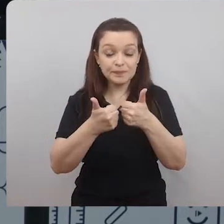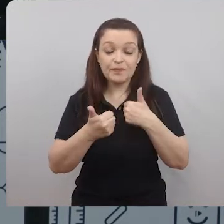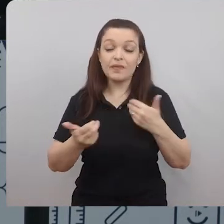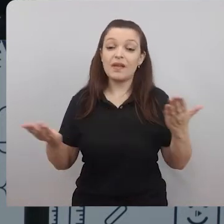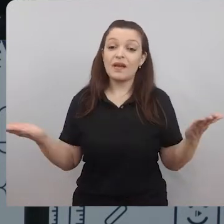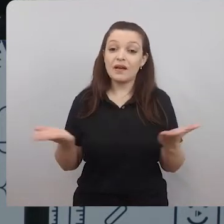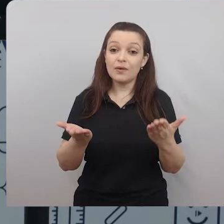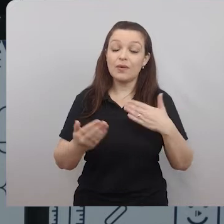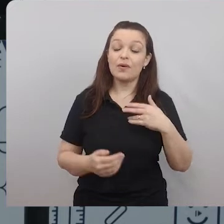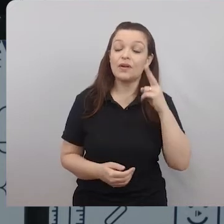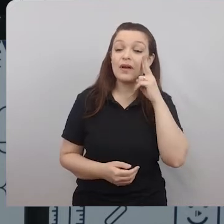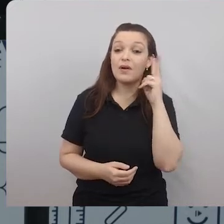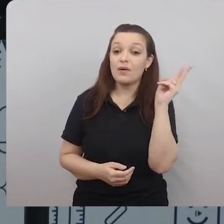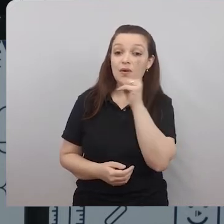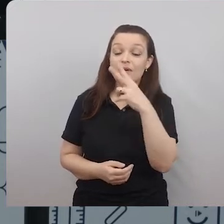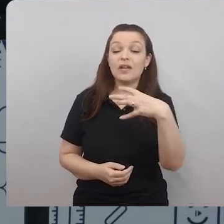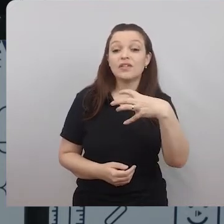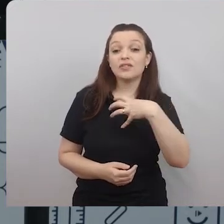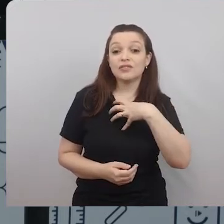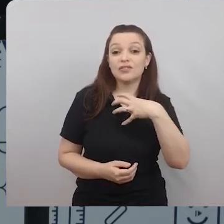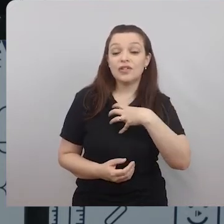E agora nós vamos ver o